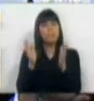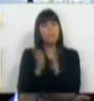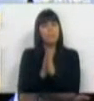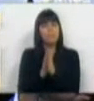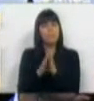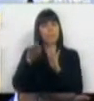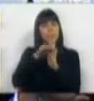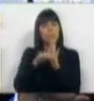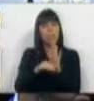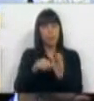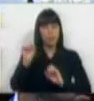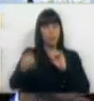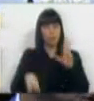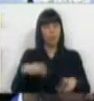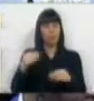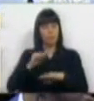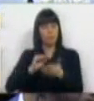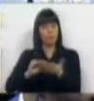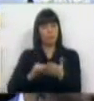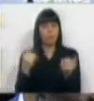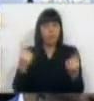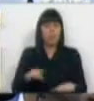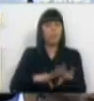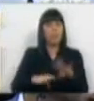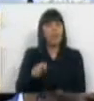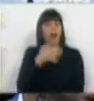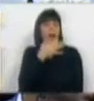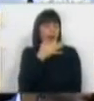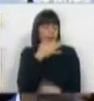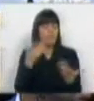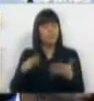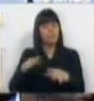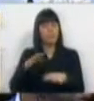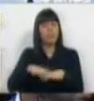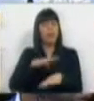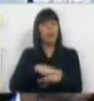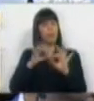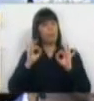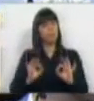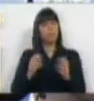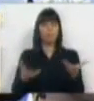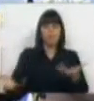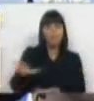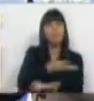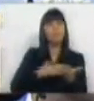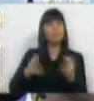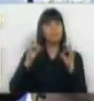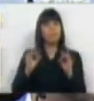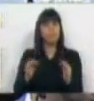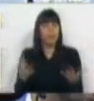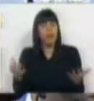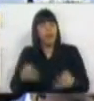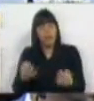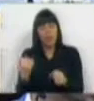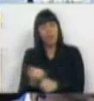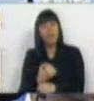o programa de modernização administrativa só pode ser feito com uma administração mobilizada e que cumpra,